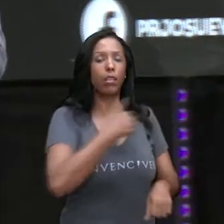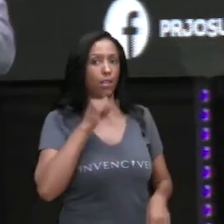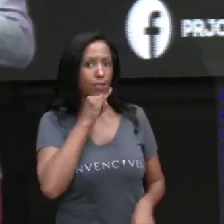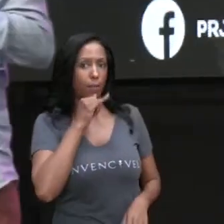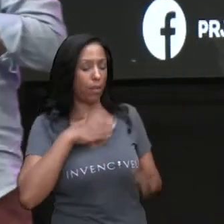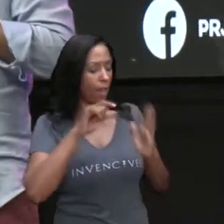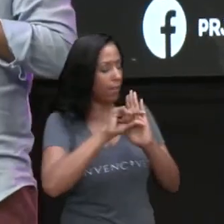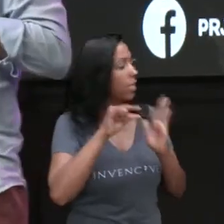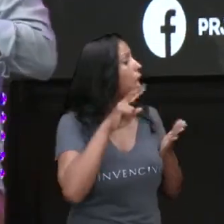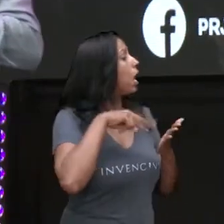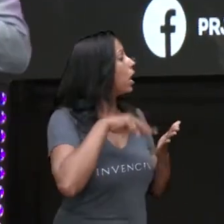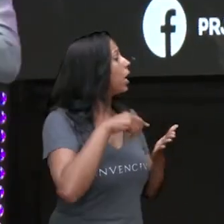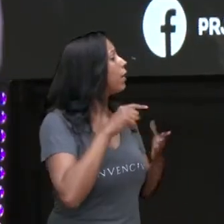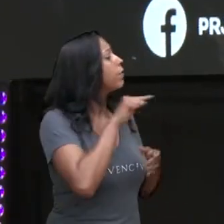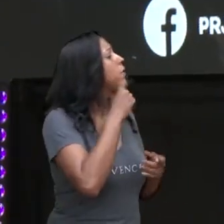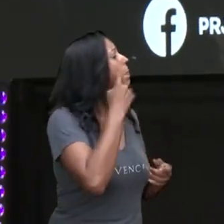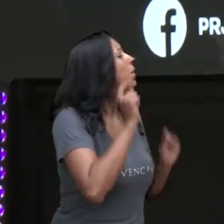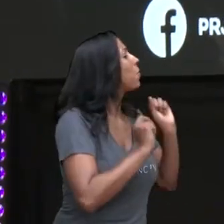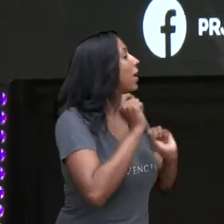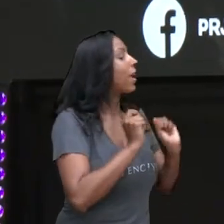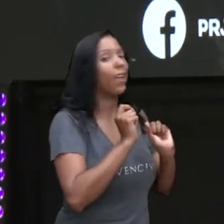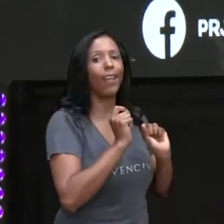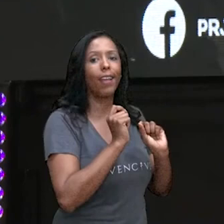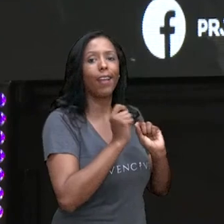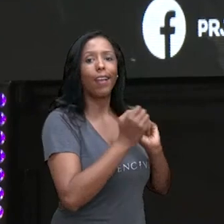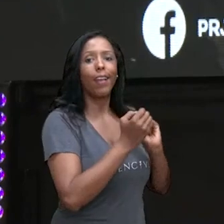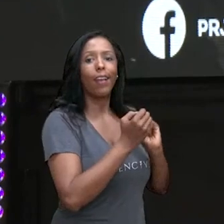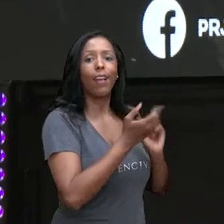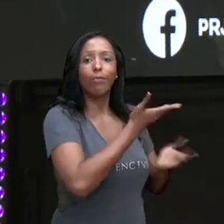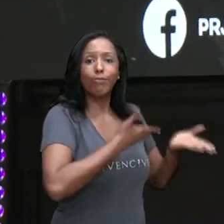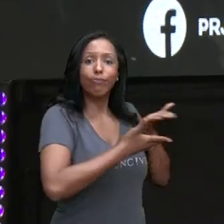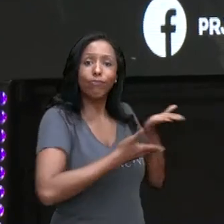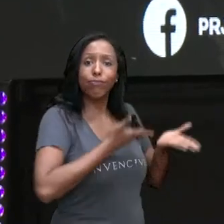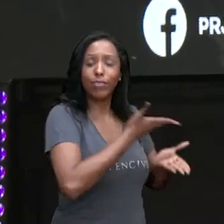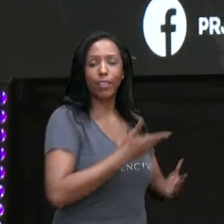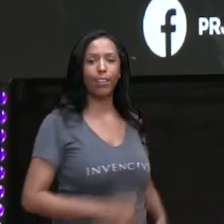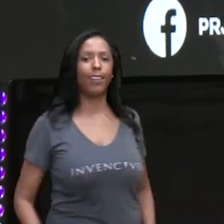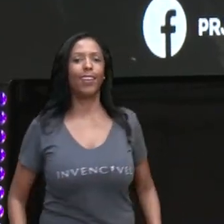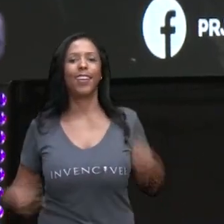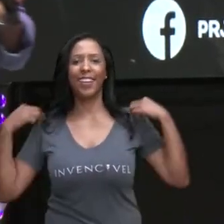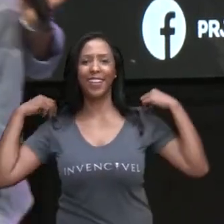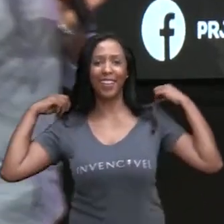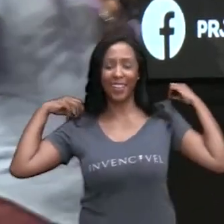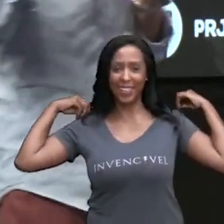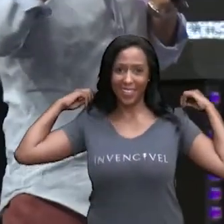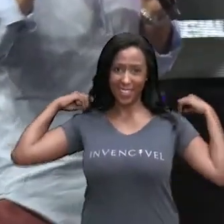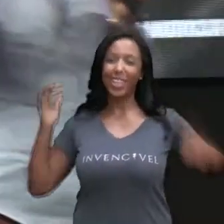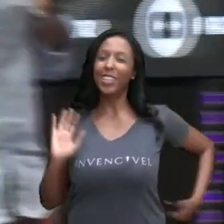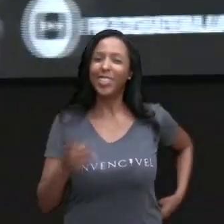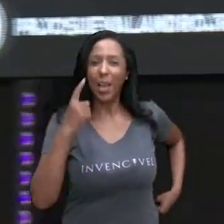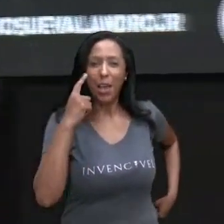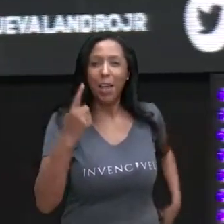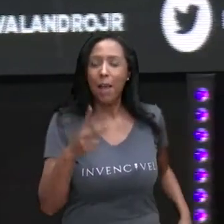me entendendo? Você já começa a perceber que começou a pintar uma vontade de ler a Bíblia em você agora aqui? Quem já está sentindo